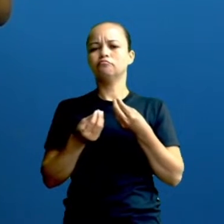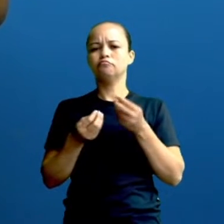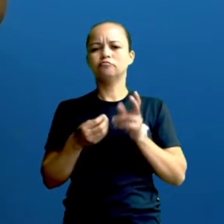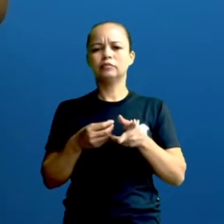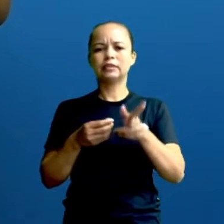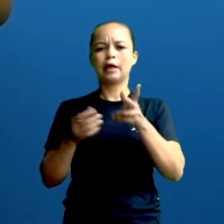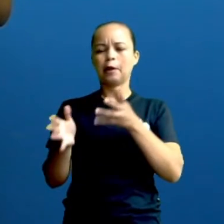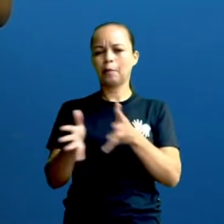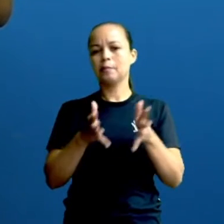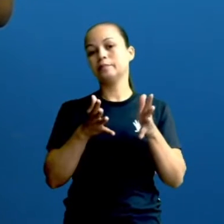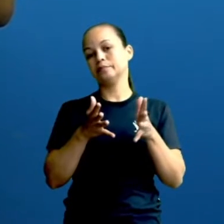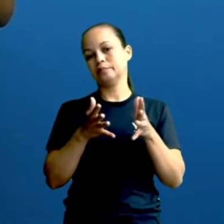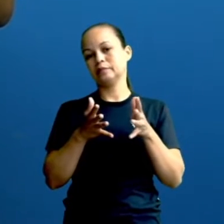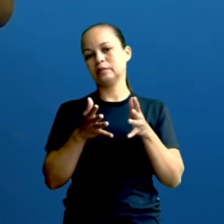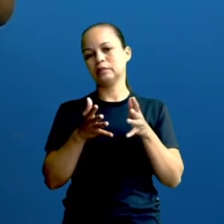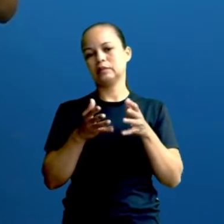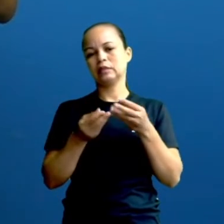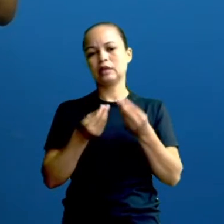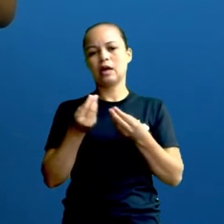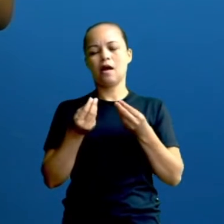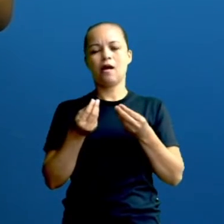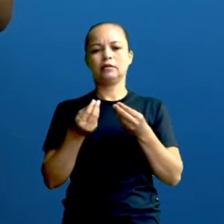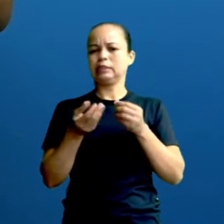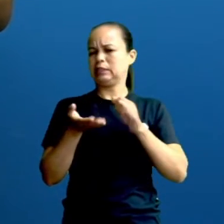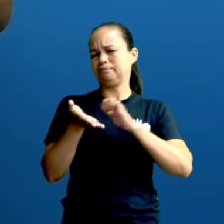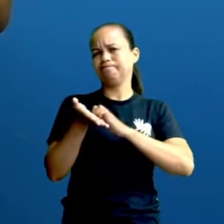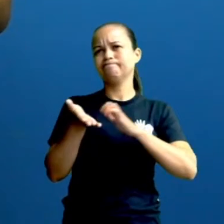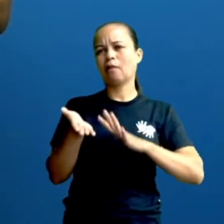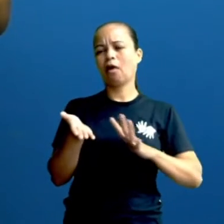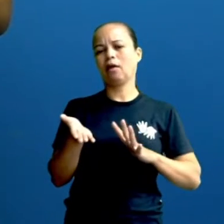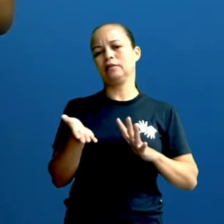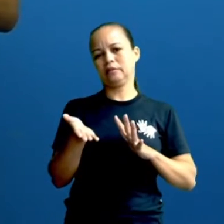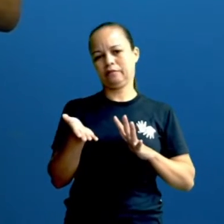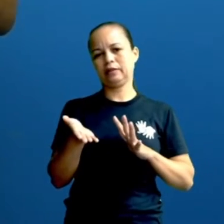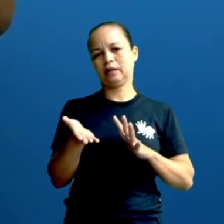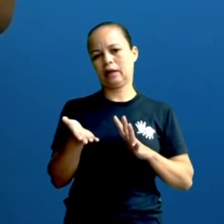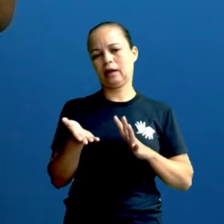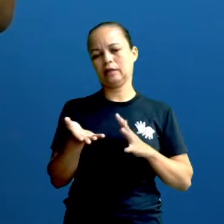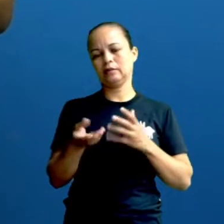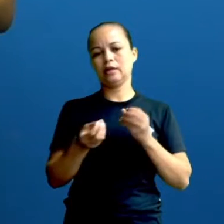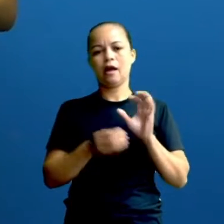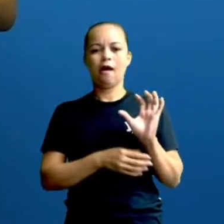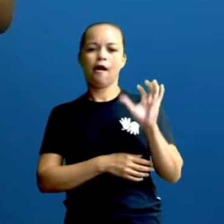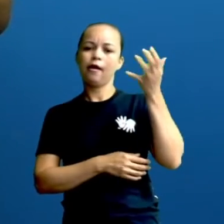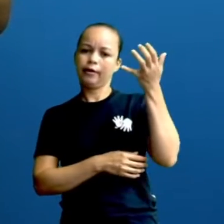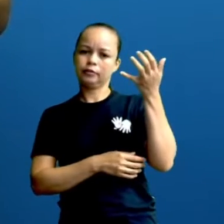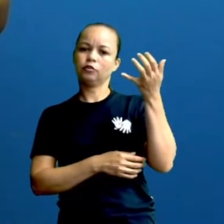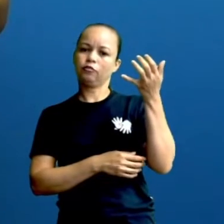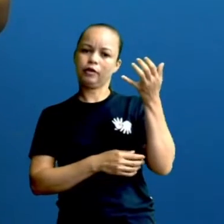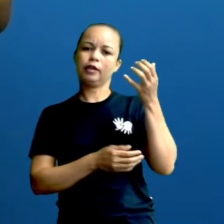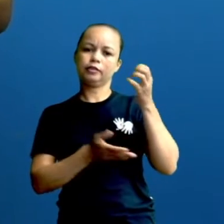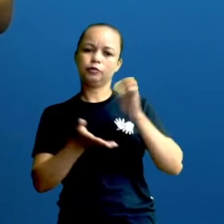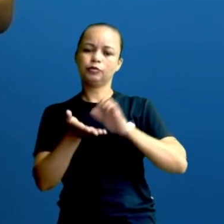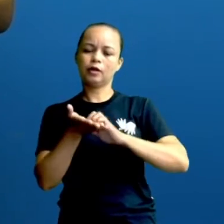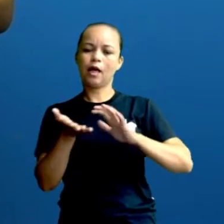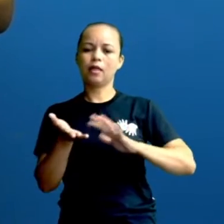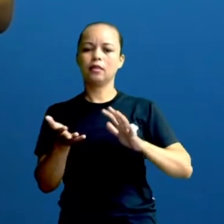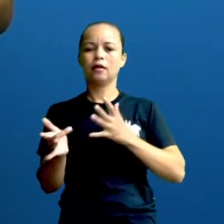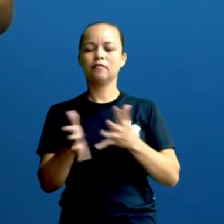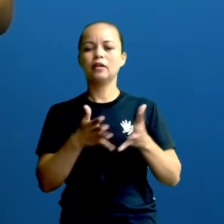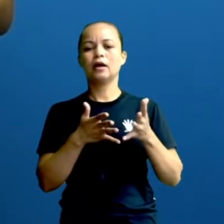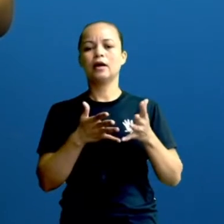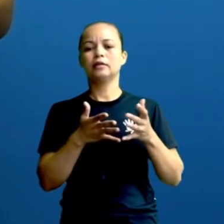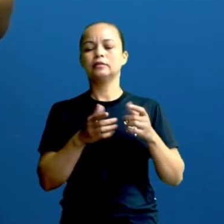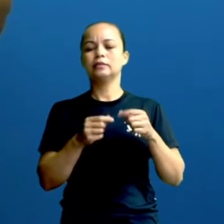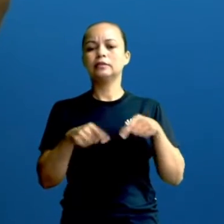frequência, não é? De atividades, né? Resolvendo questões,